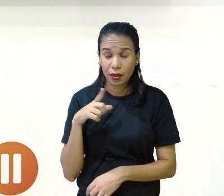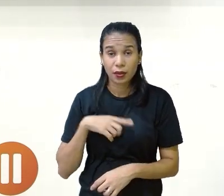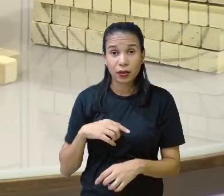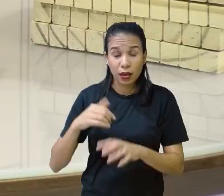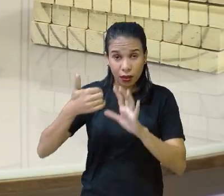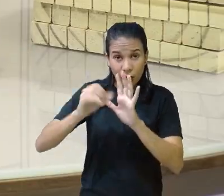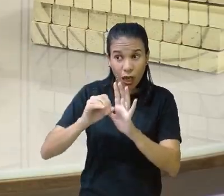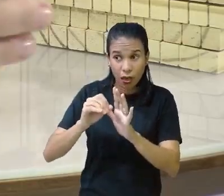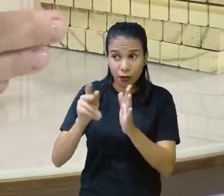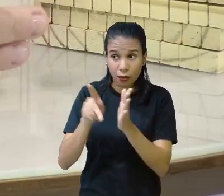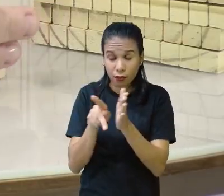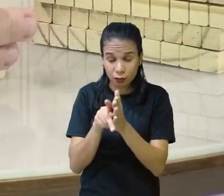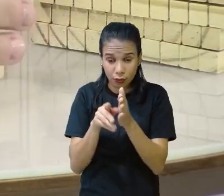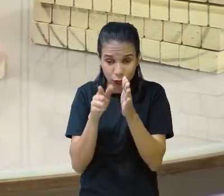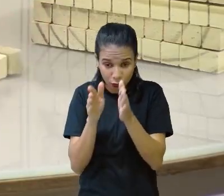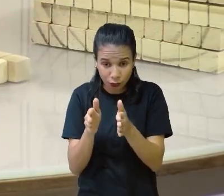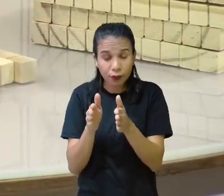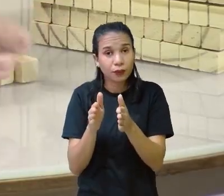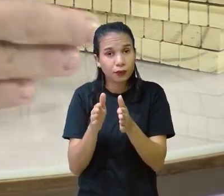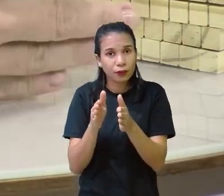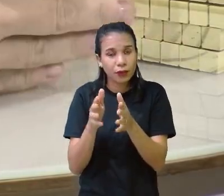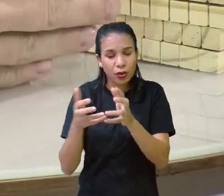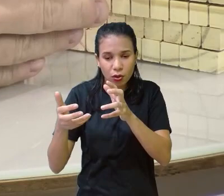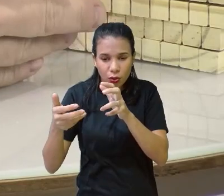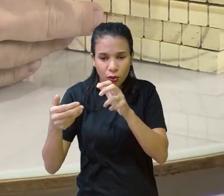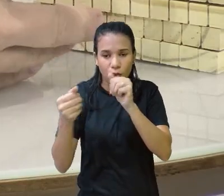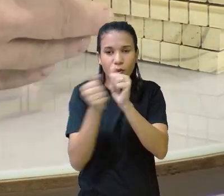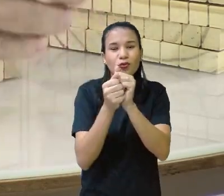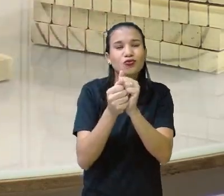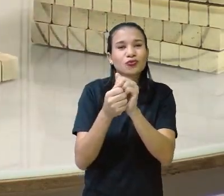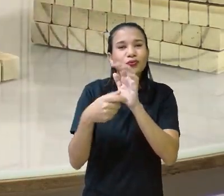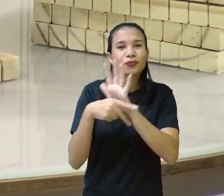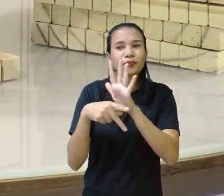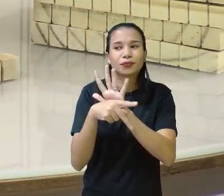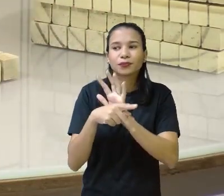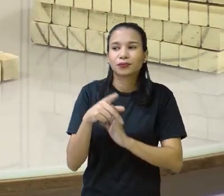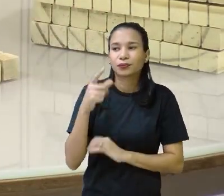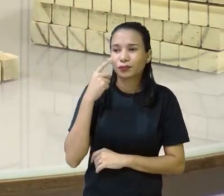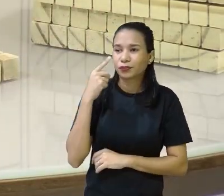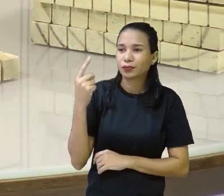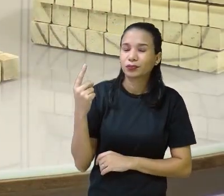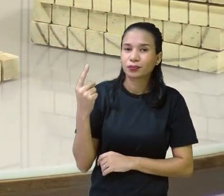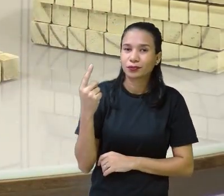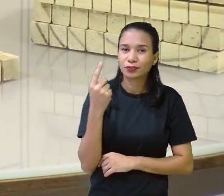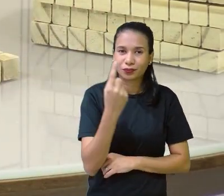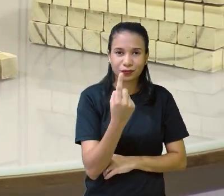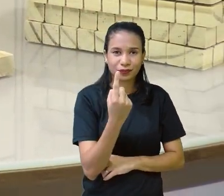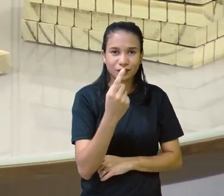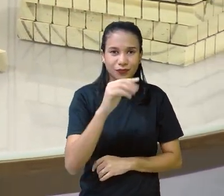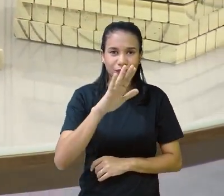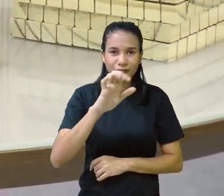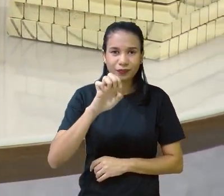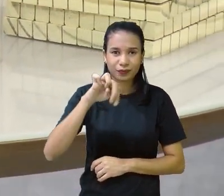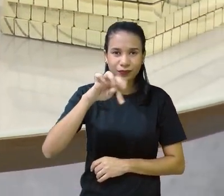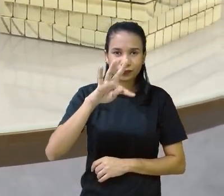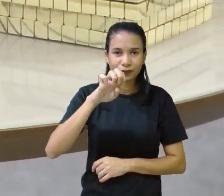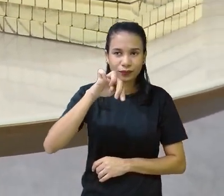10 palitinhos como esse e formasse uma